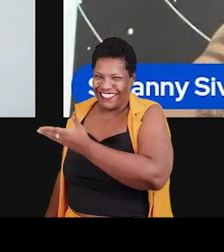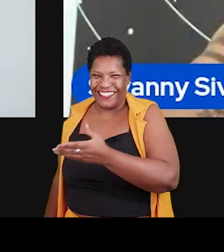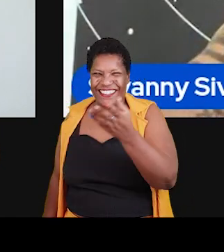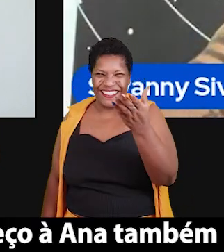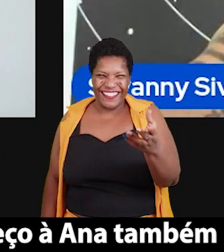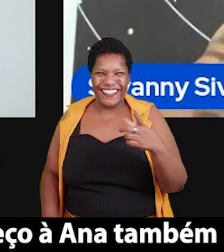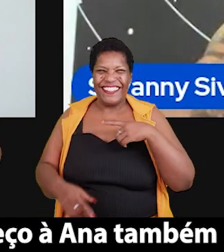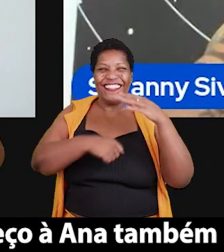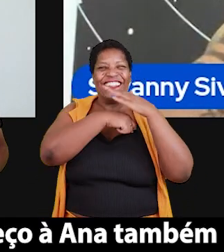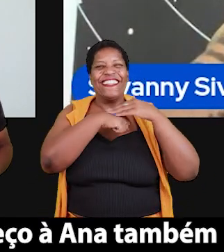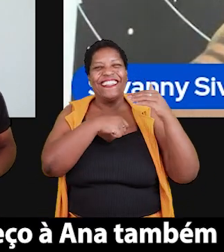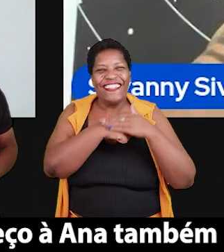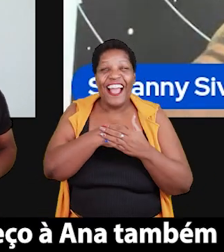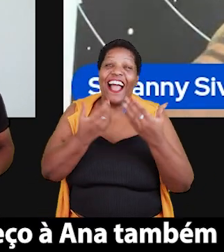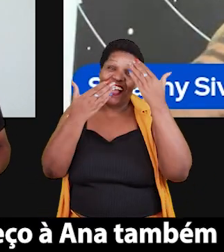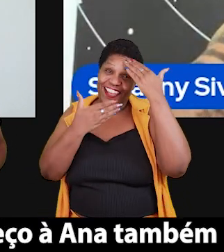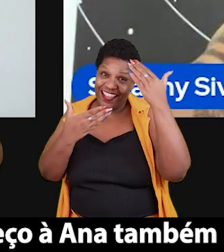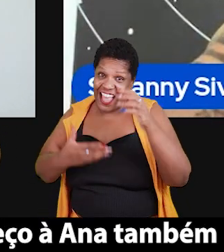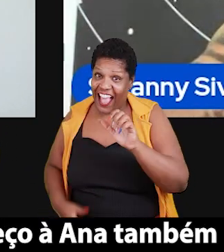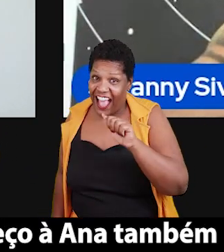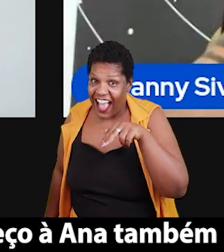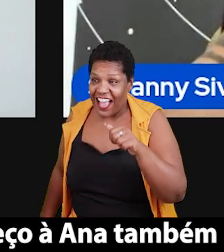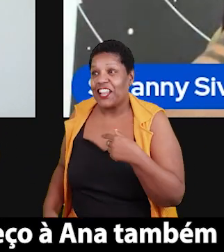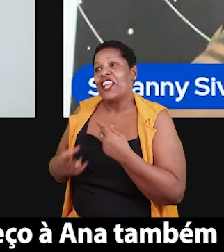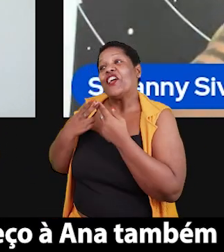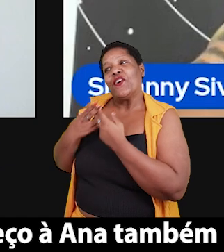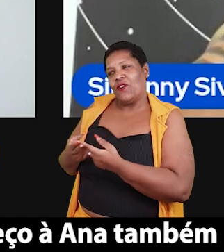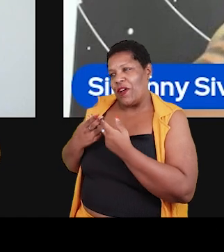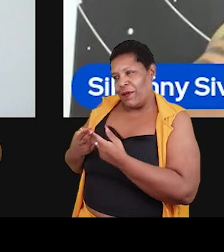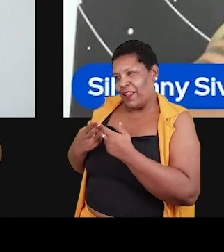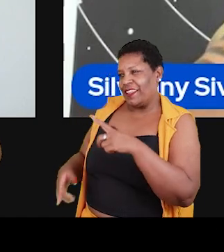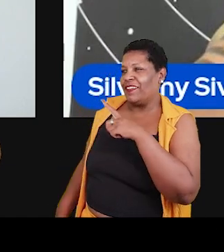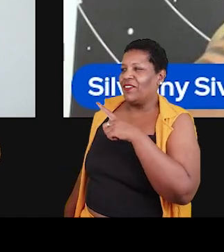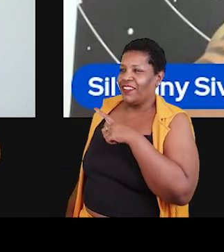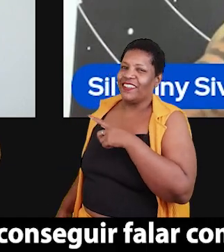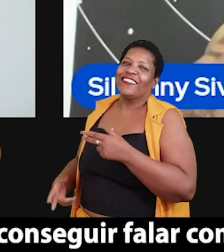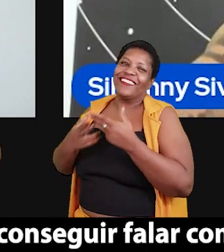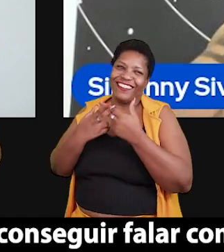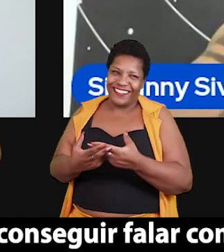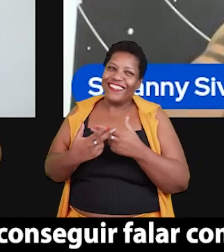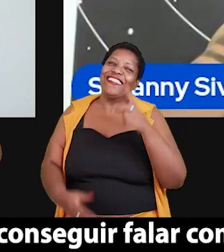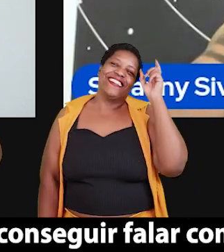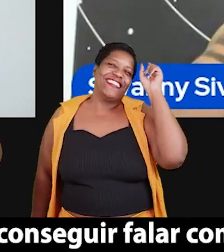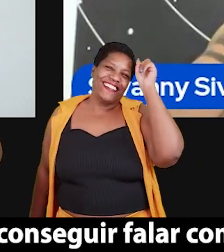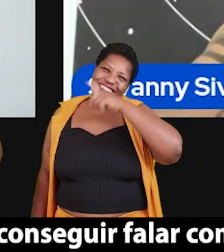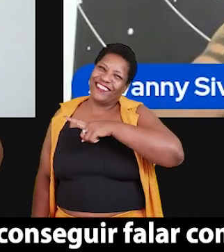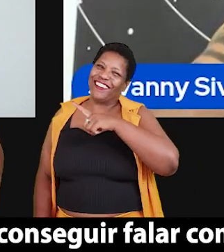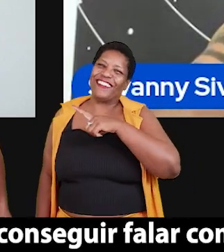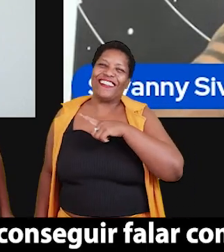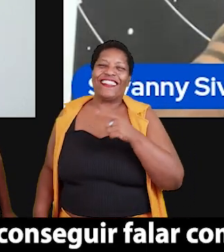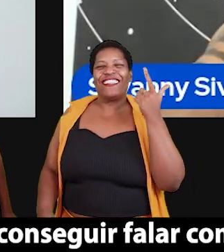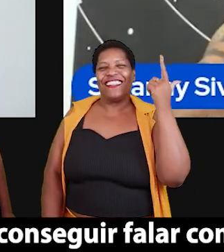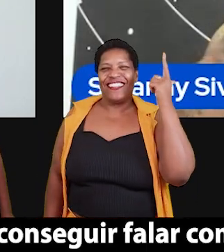por esse carinho. Agradeço a Ana também pela paciência. É muito difícil, às vezes, conseguir